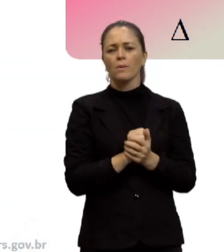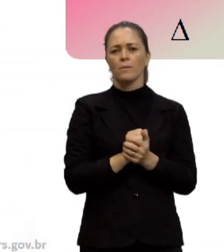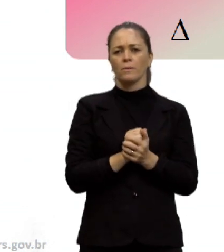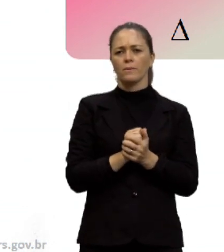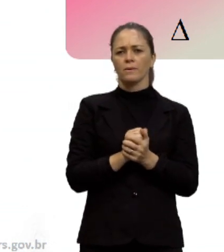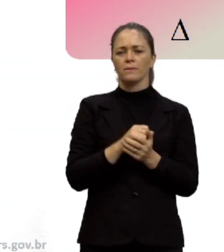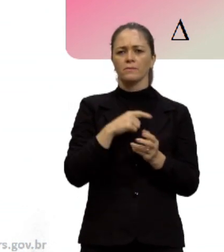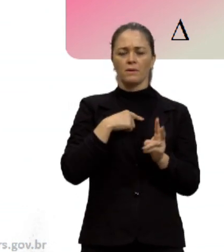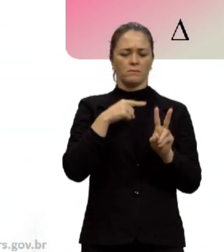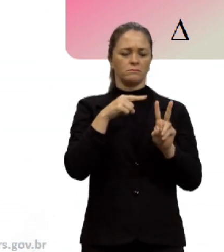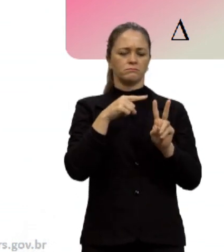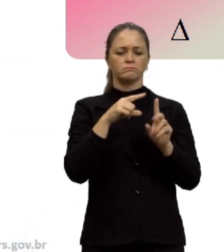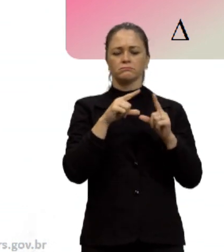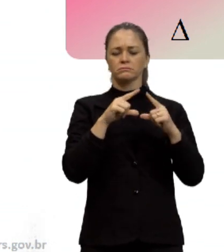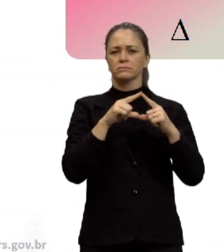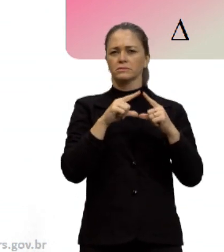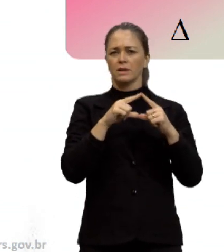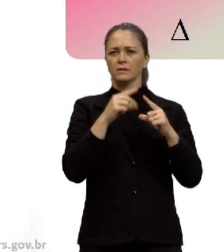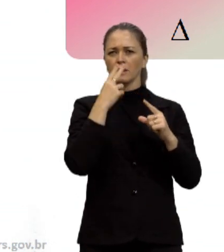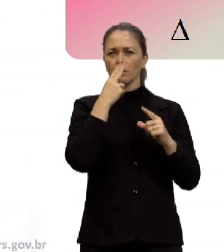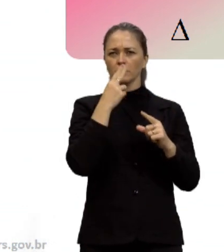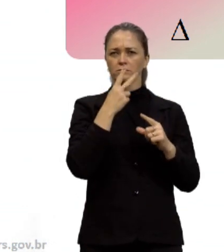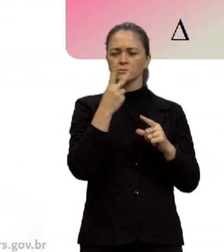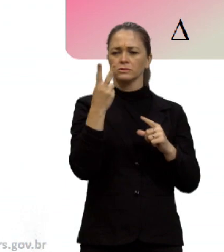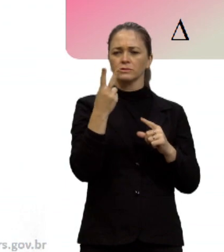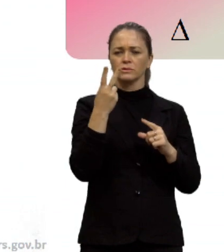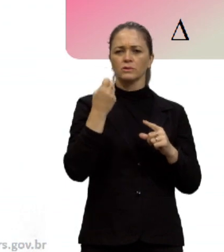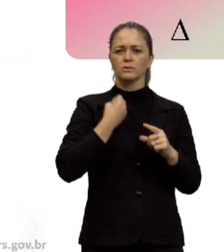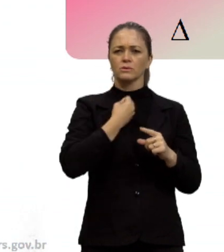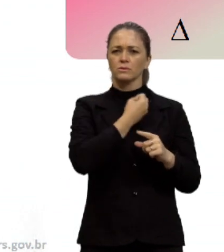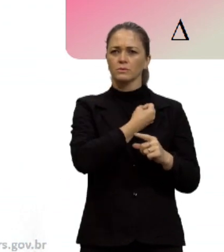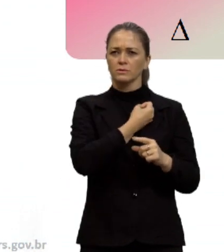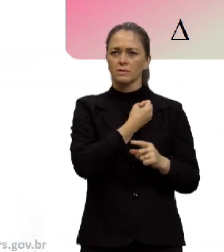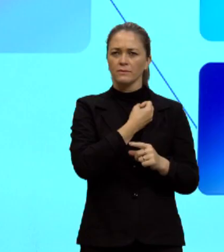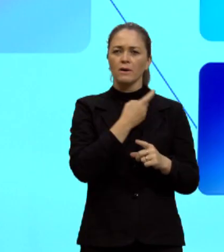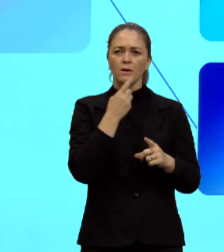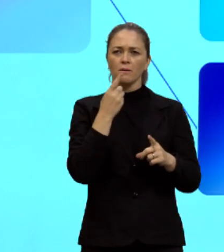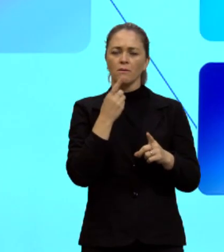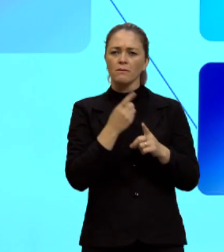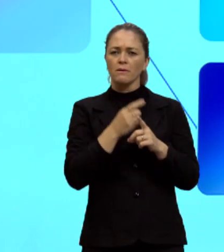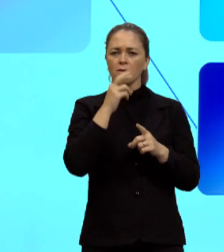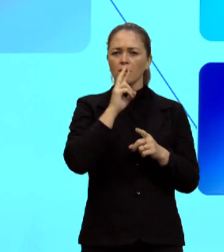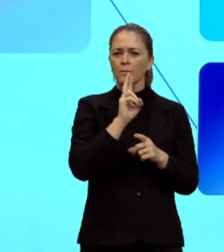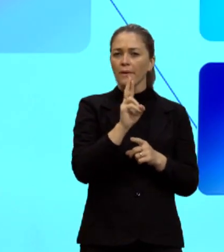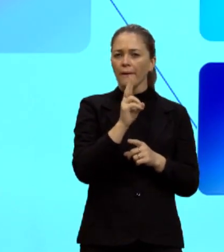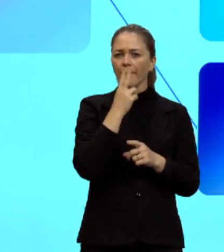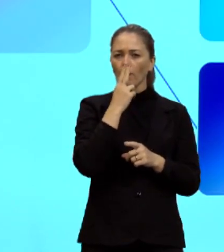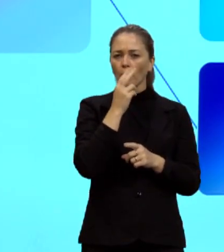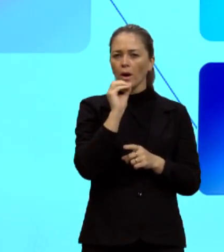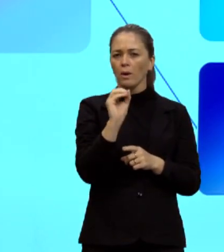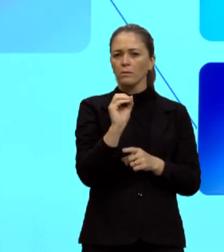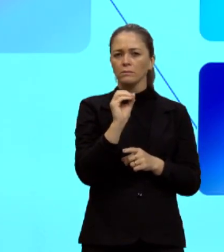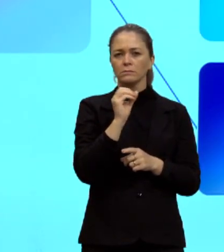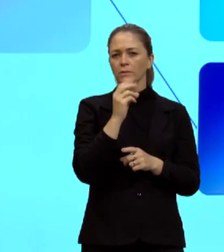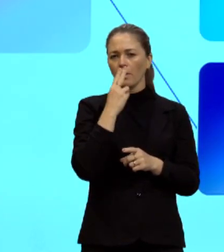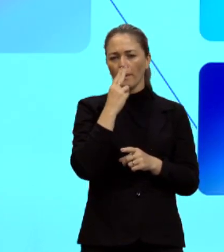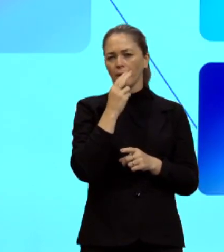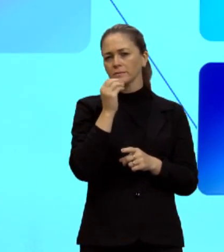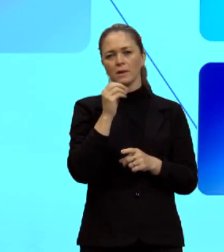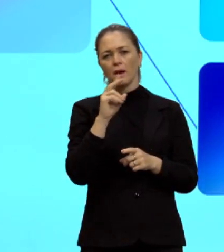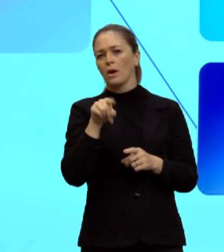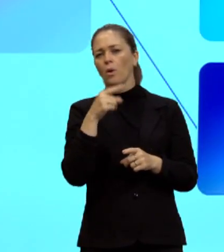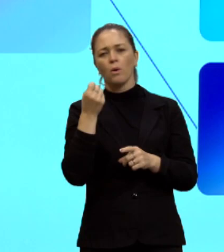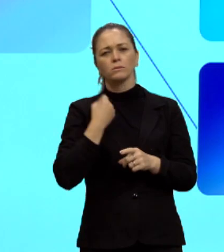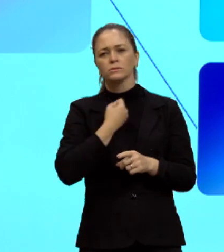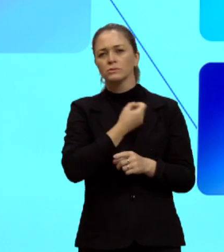um delta zero, os dois valores que eu encontro lá na resolução da minha equação serão iguais, certo? E